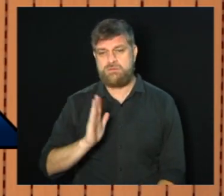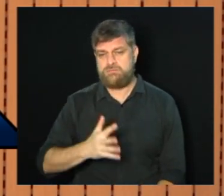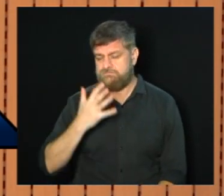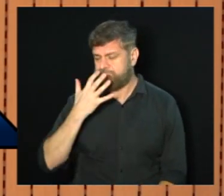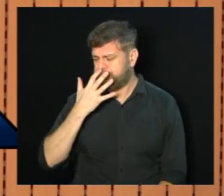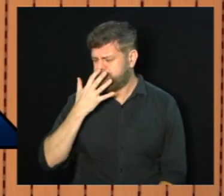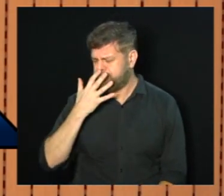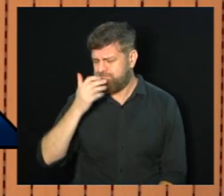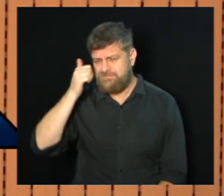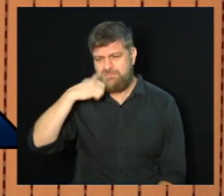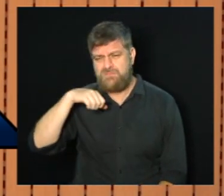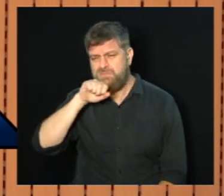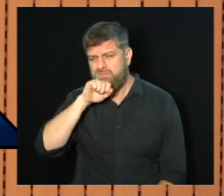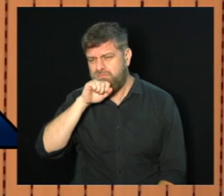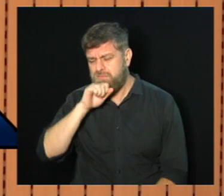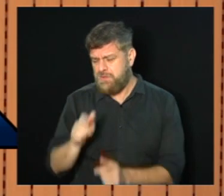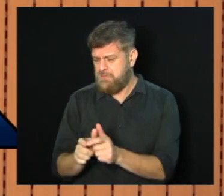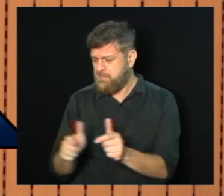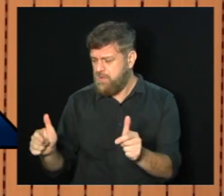muitas mães,